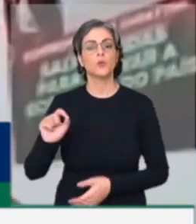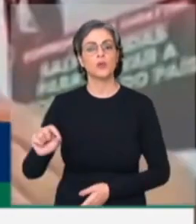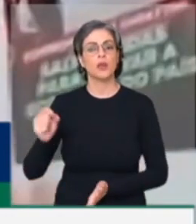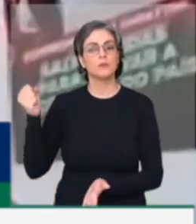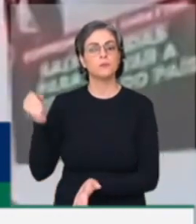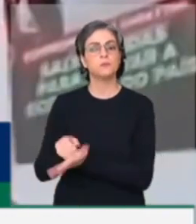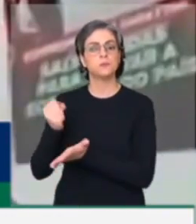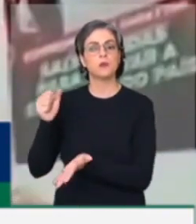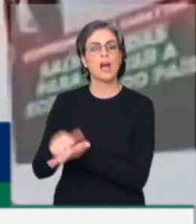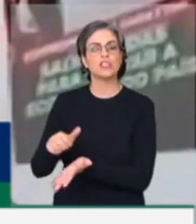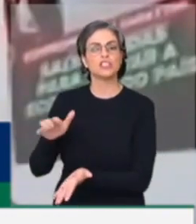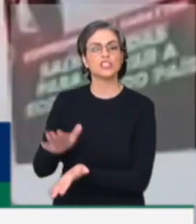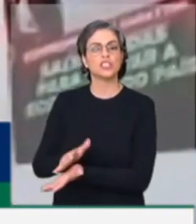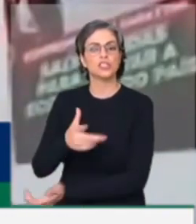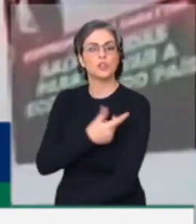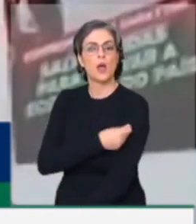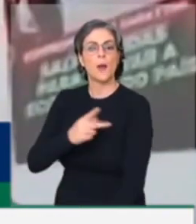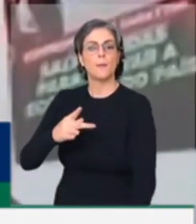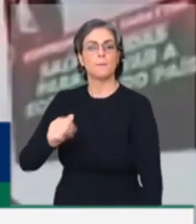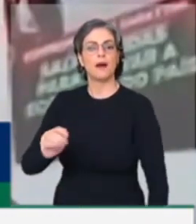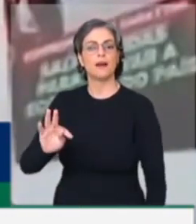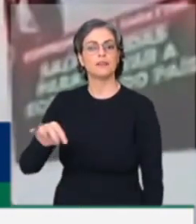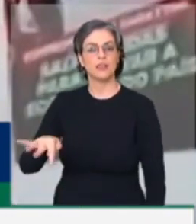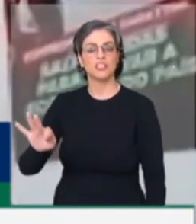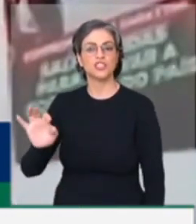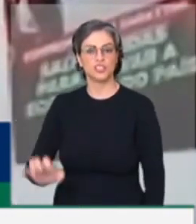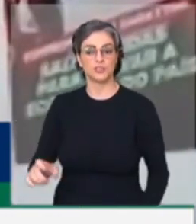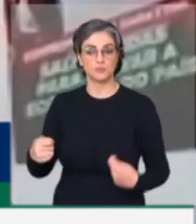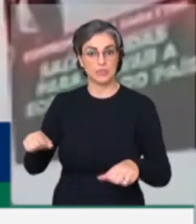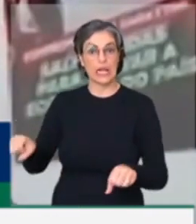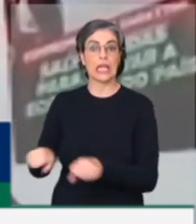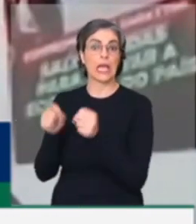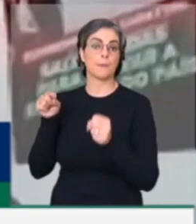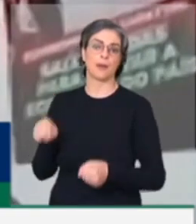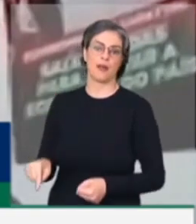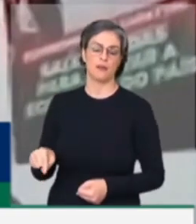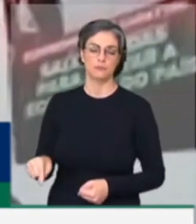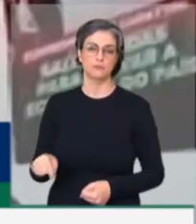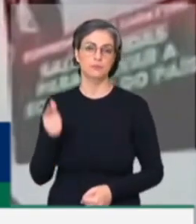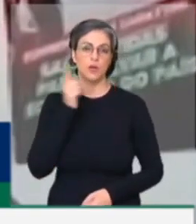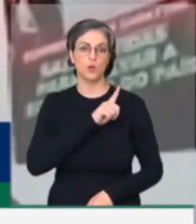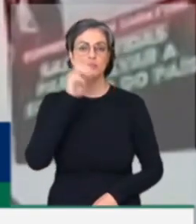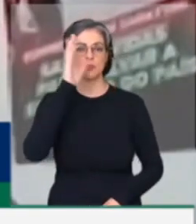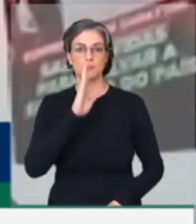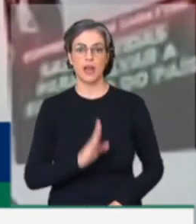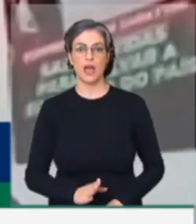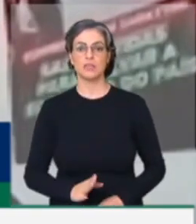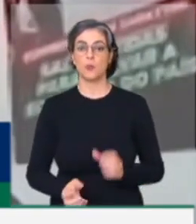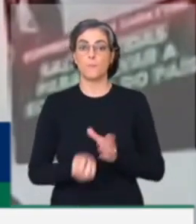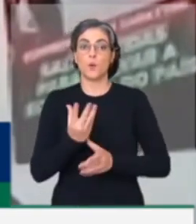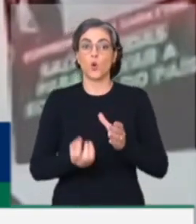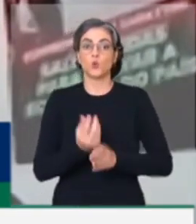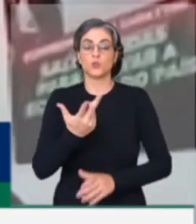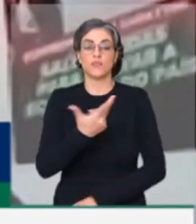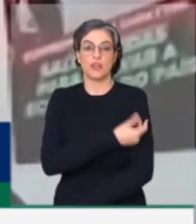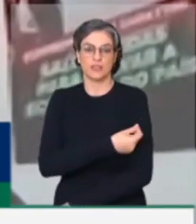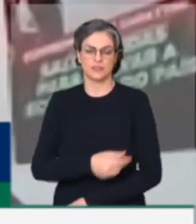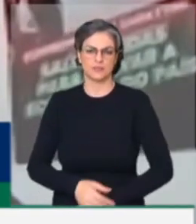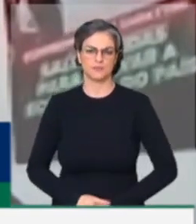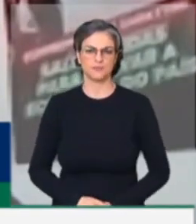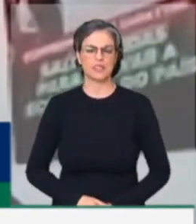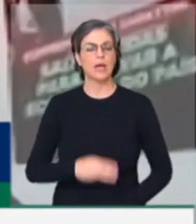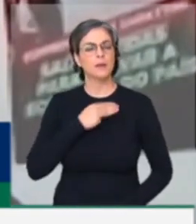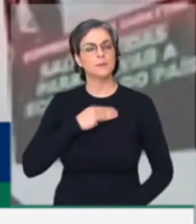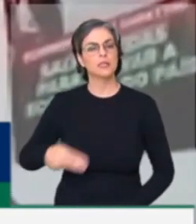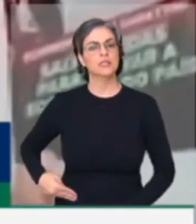que o Brasil possa produzir vacinas. Vem o ministro da Saúde dizer que